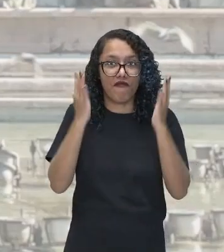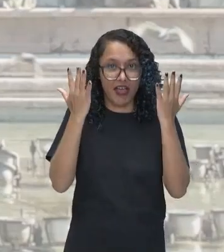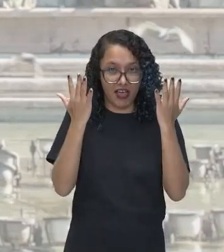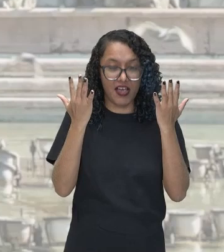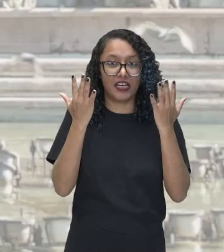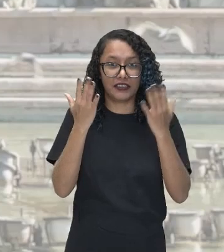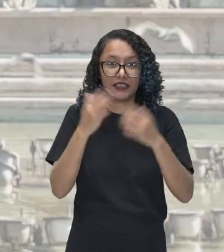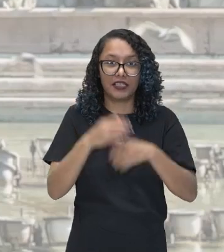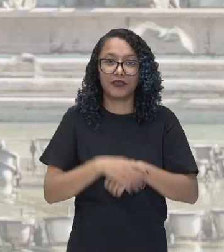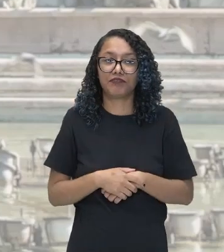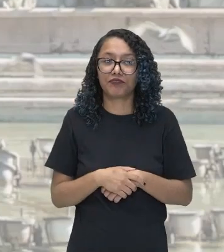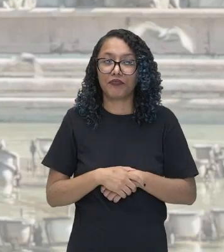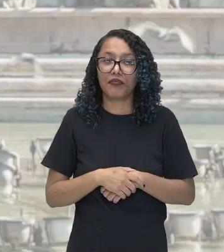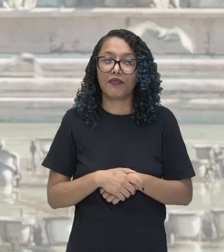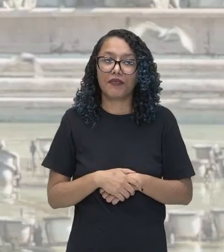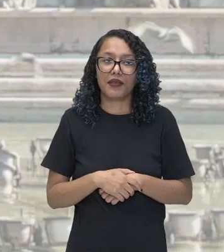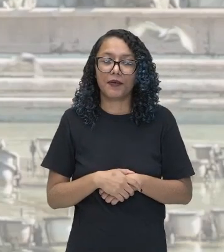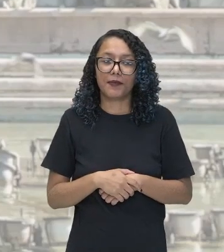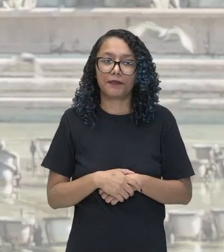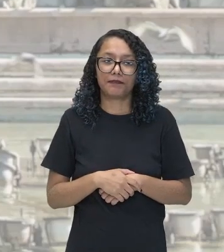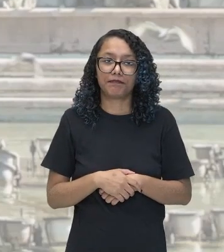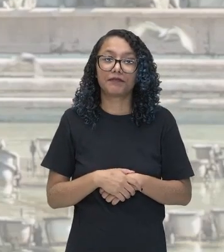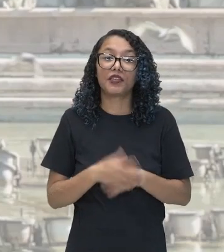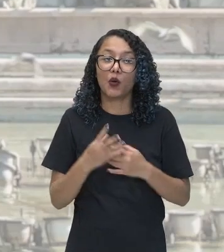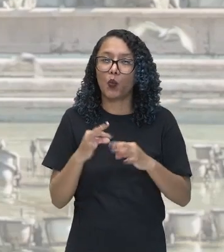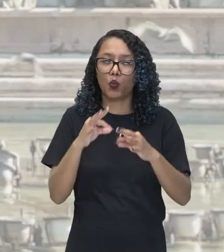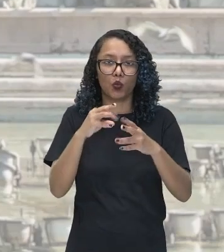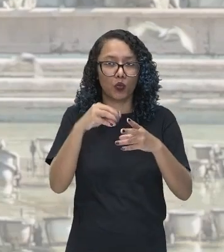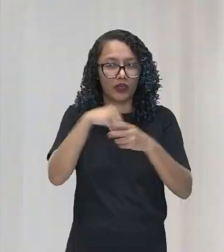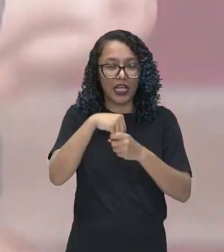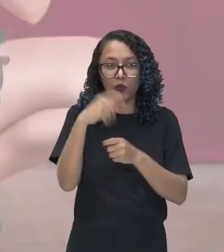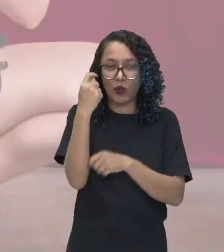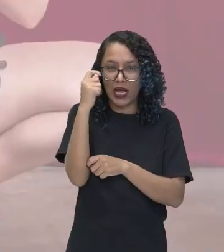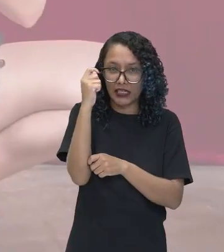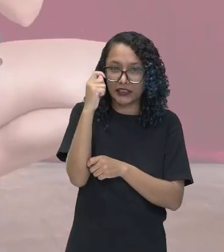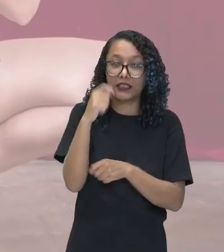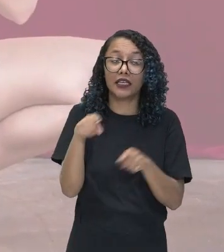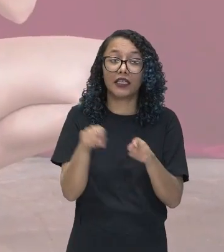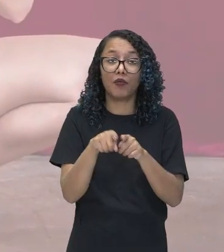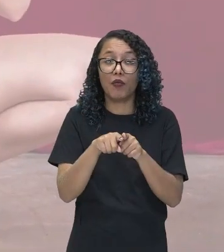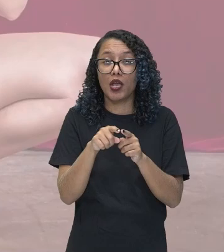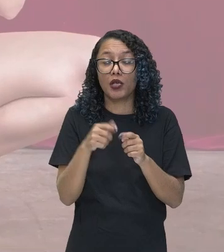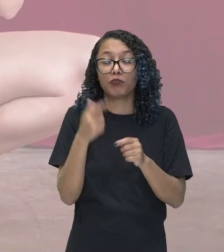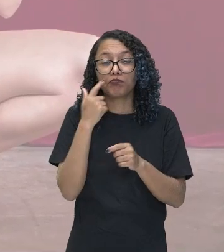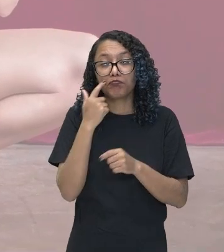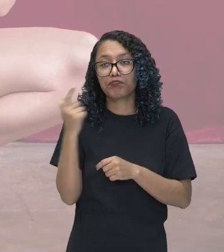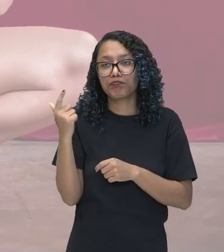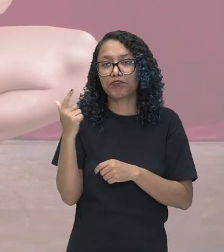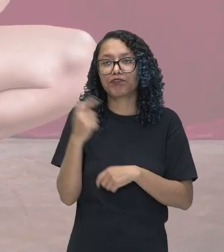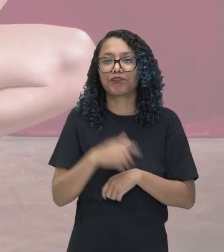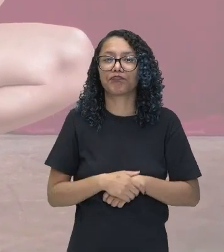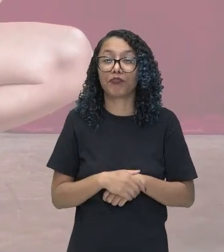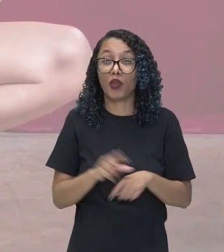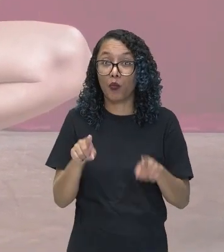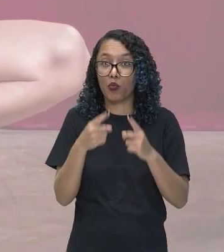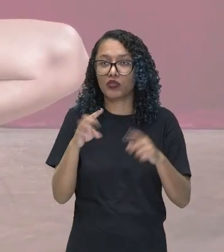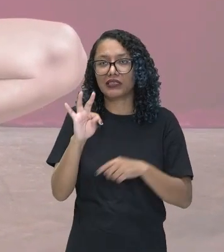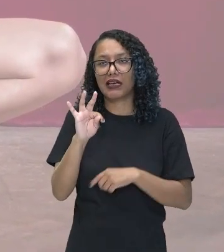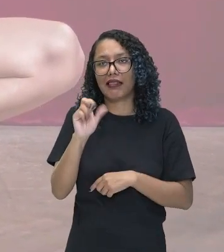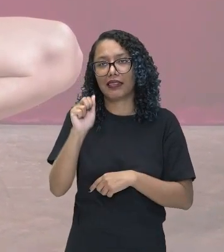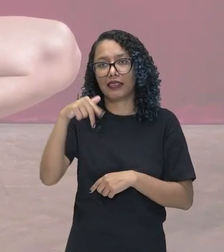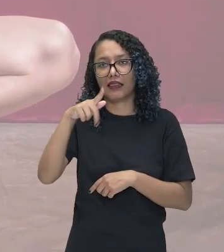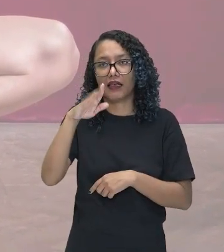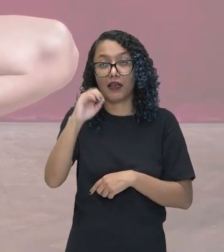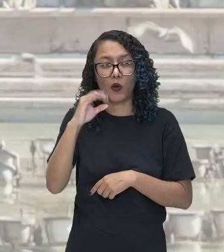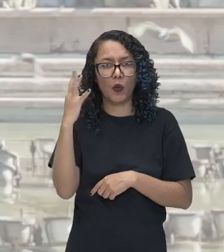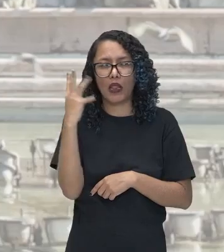que no Brasil nós bem o conhecemos. Então, faz parte. E, por fim, gostaria de destacar aqui o tango, que é uma música linda, a partir